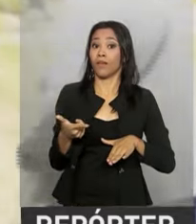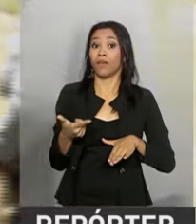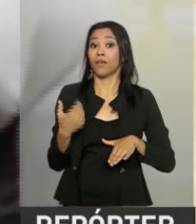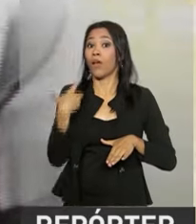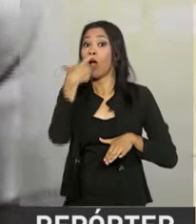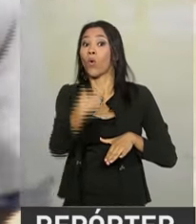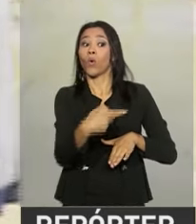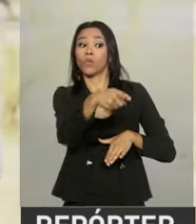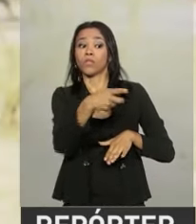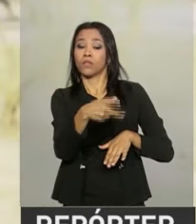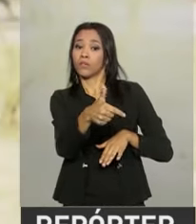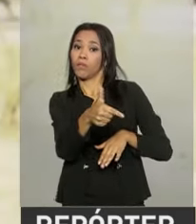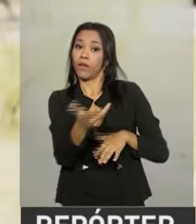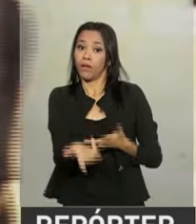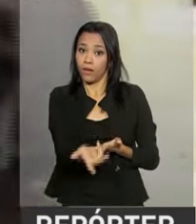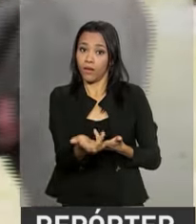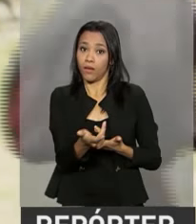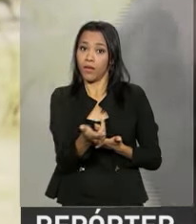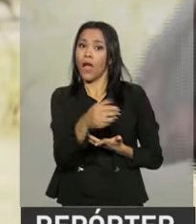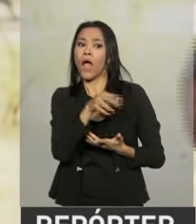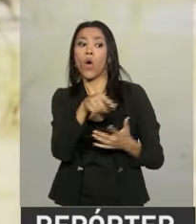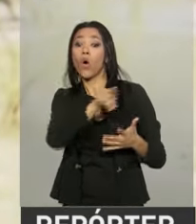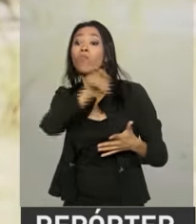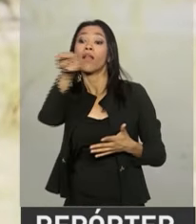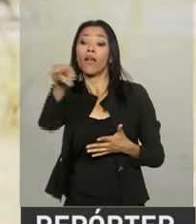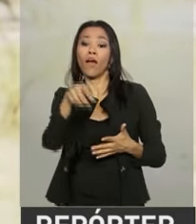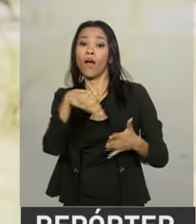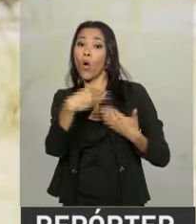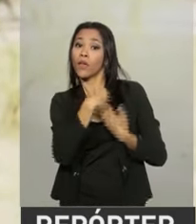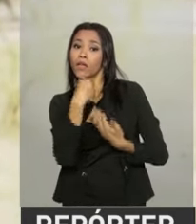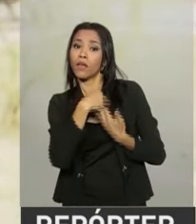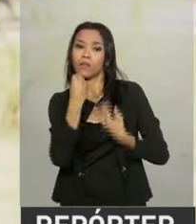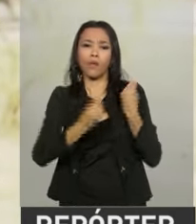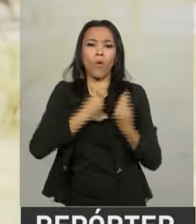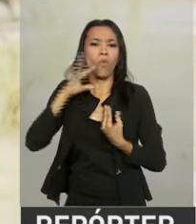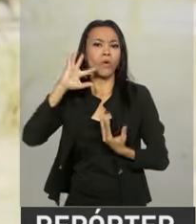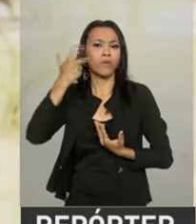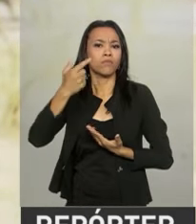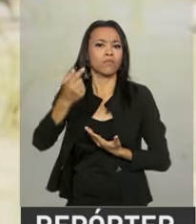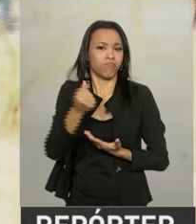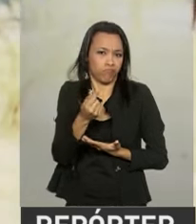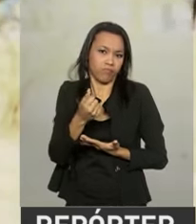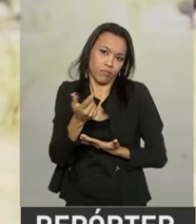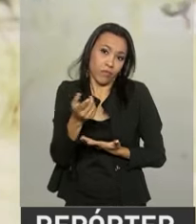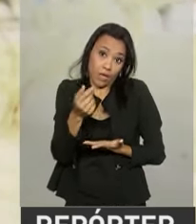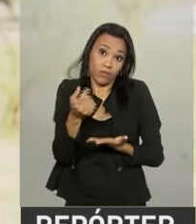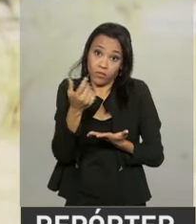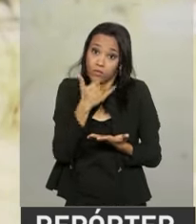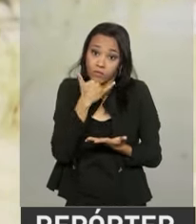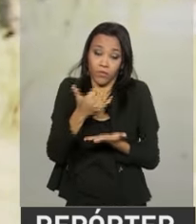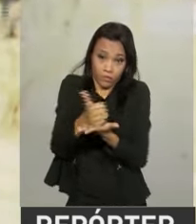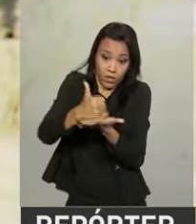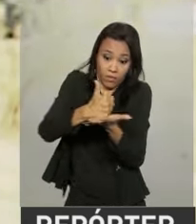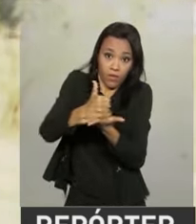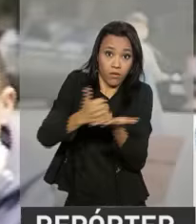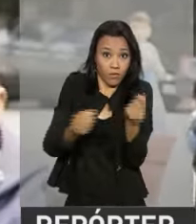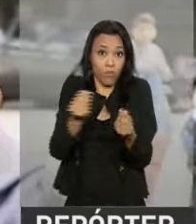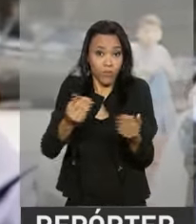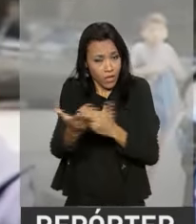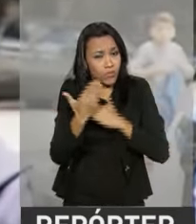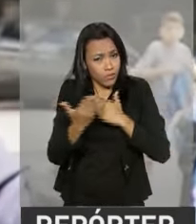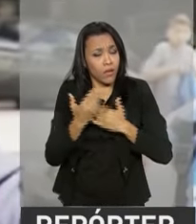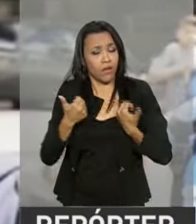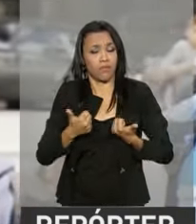ele trabalha, né? Eles dá endereço de outras, eh, outras pessoas que tenham, né? Tem ajudado a gente bastante